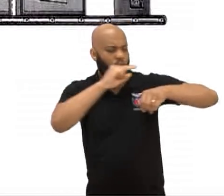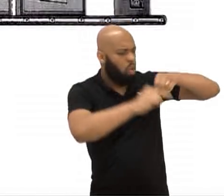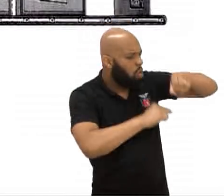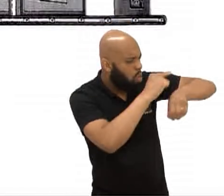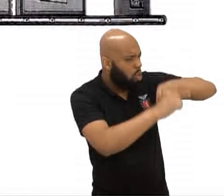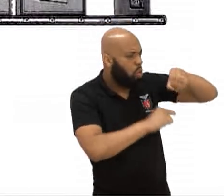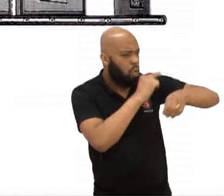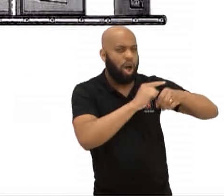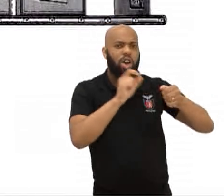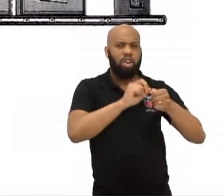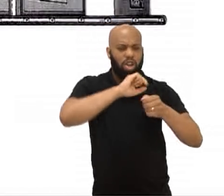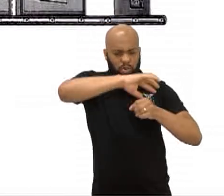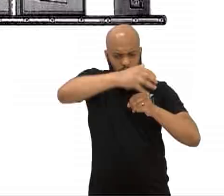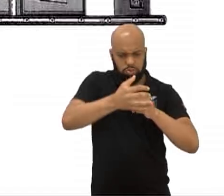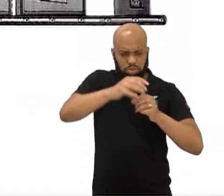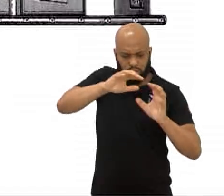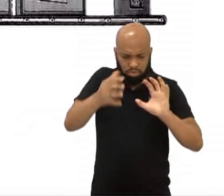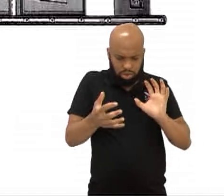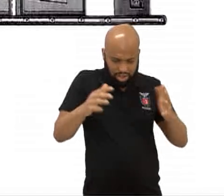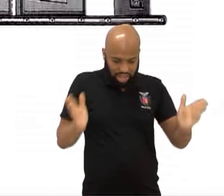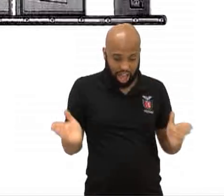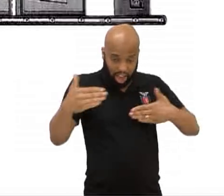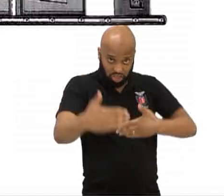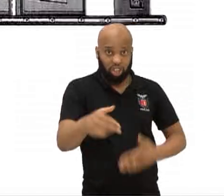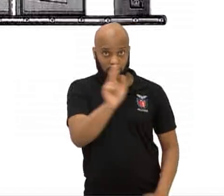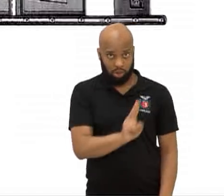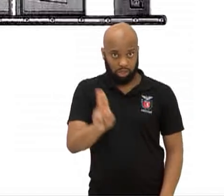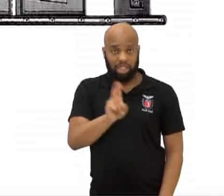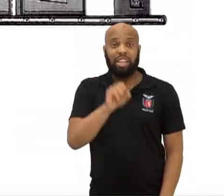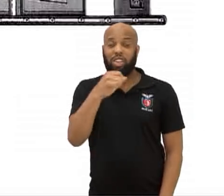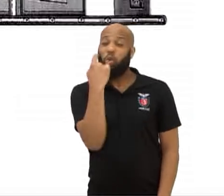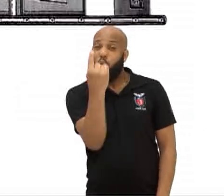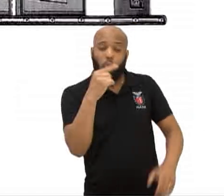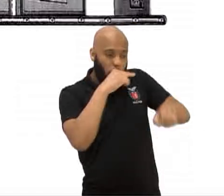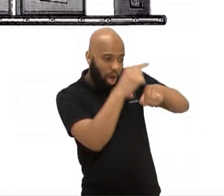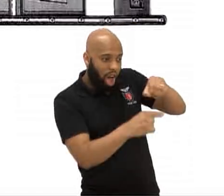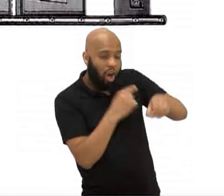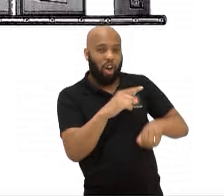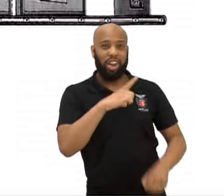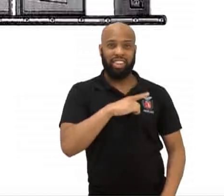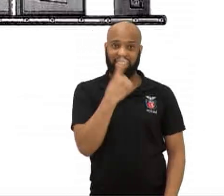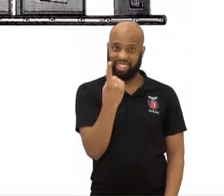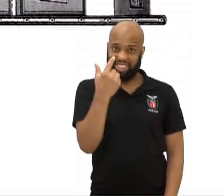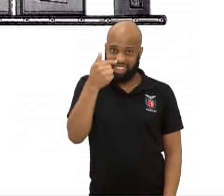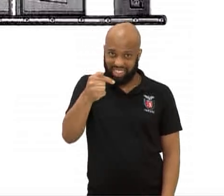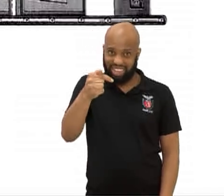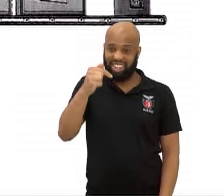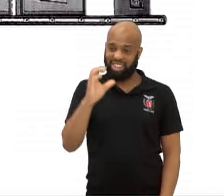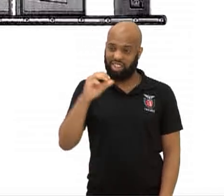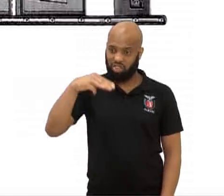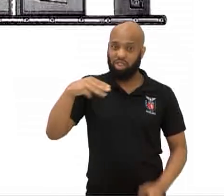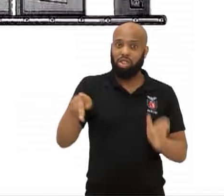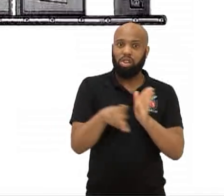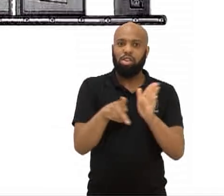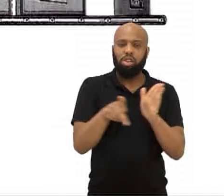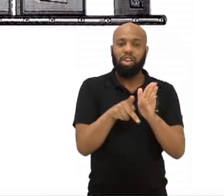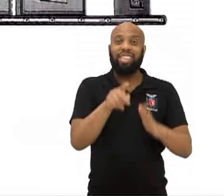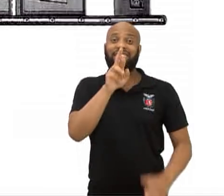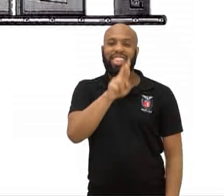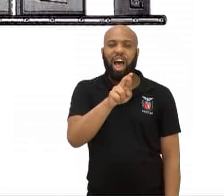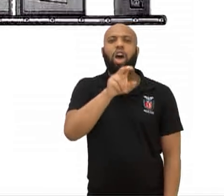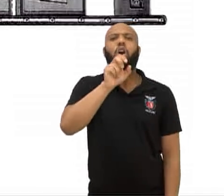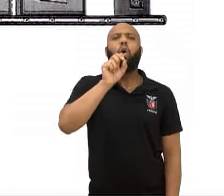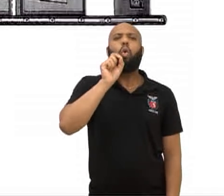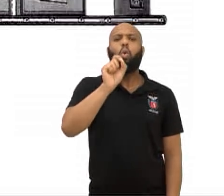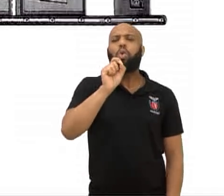rodas embala as rodas em caixas. Se uma roda possui 17 centímetros de raio,